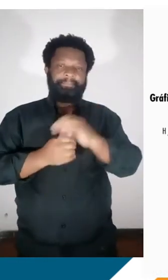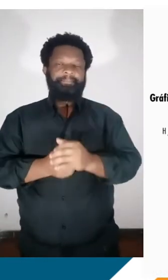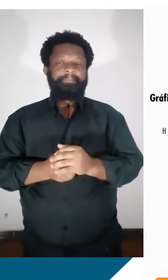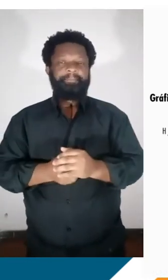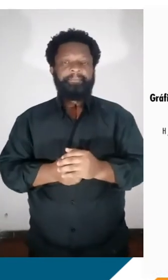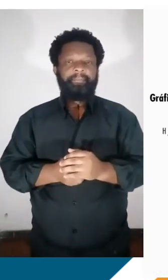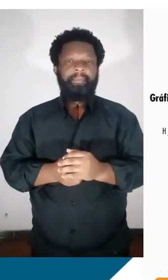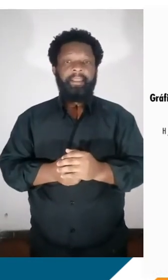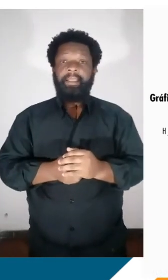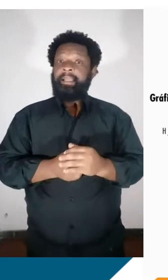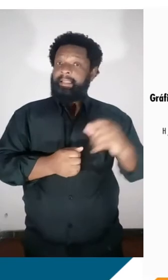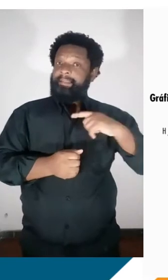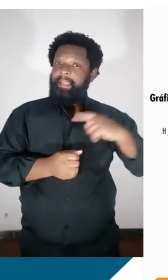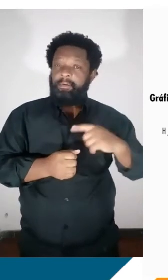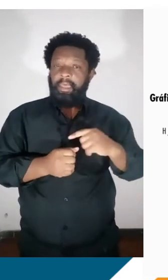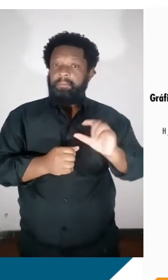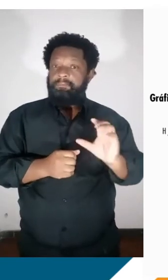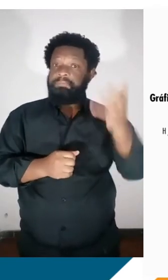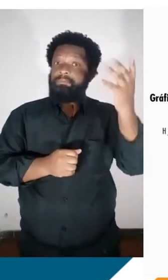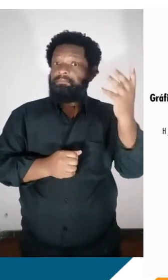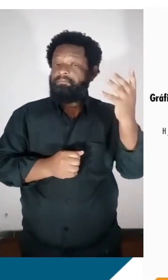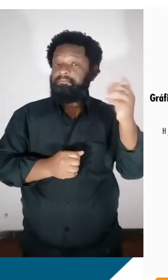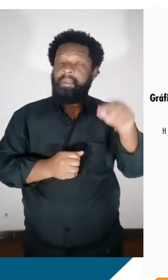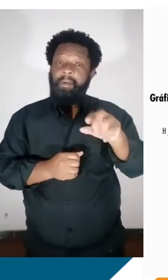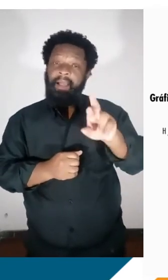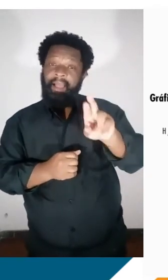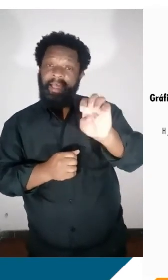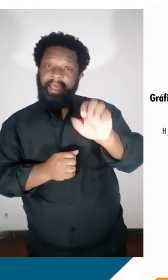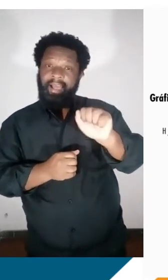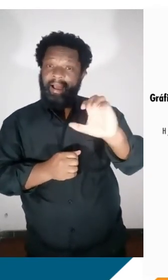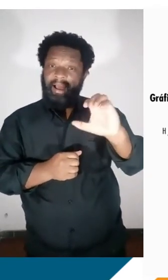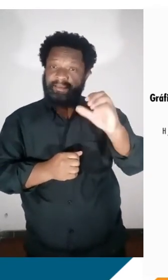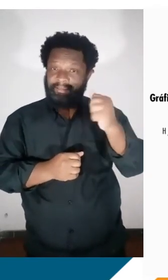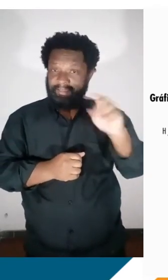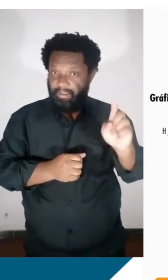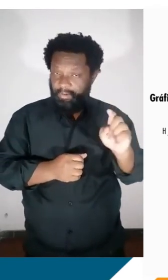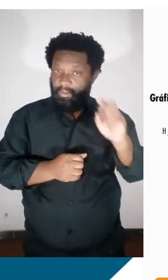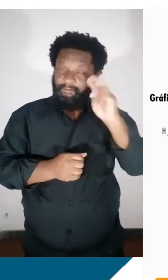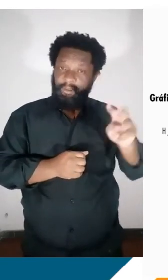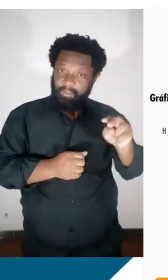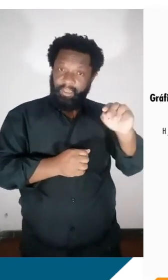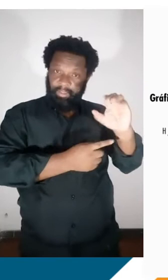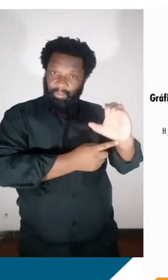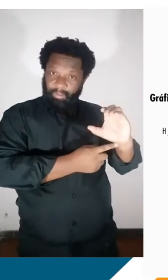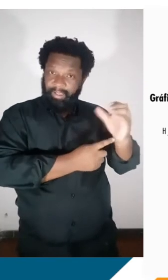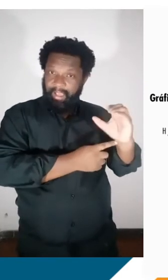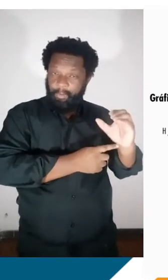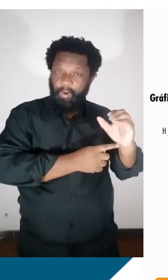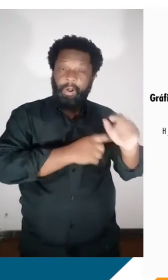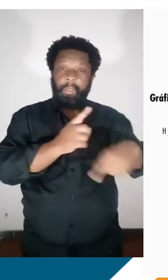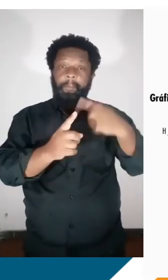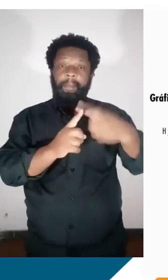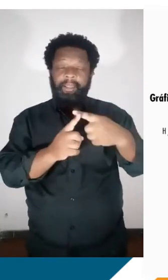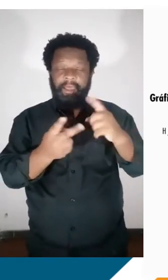bom? A gente vai ter uma reação, tá? Essa reação aqui da conversão do monóxido de carbono junto com